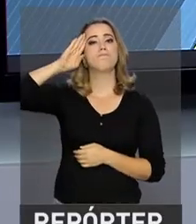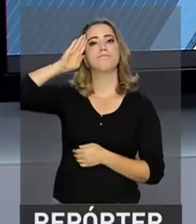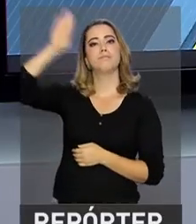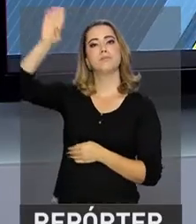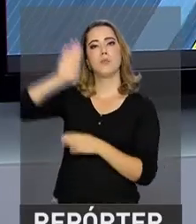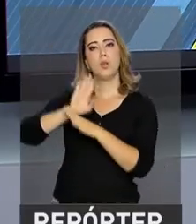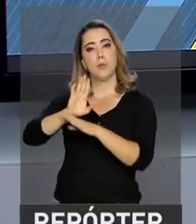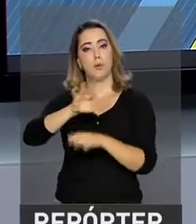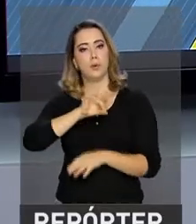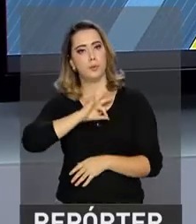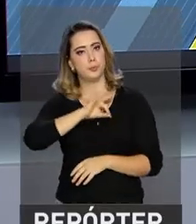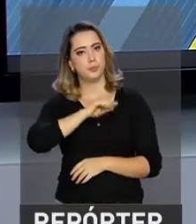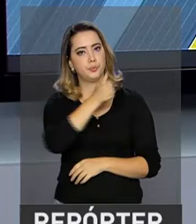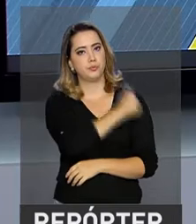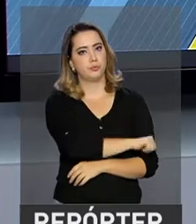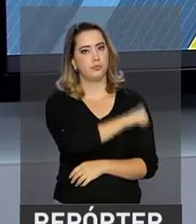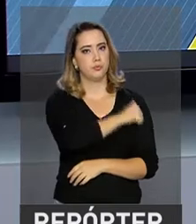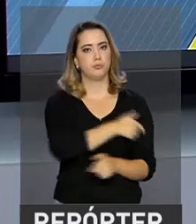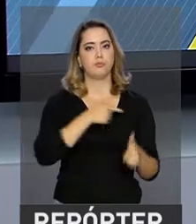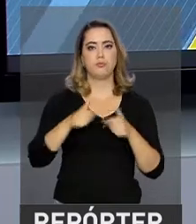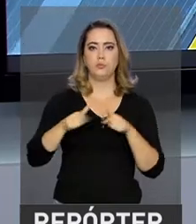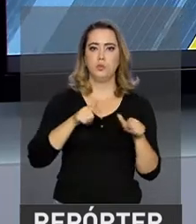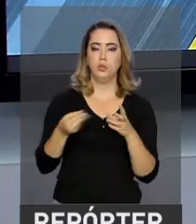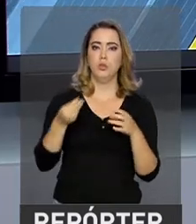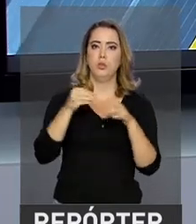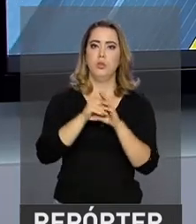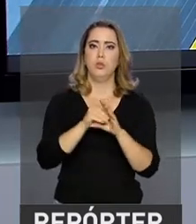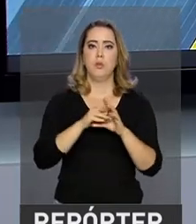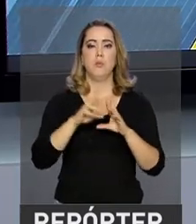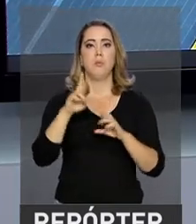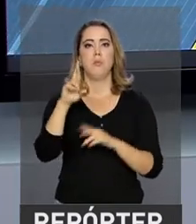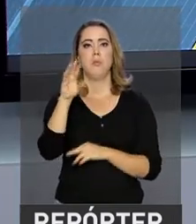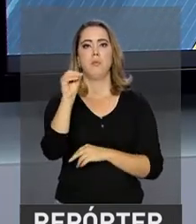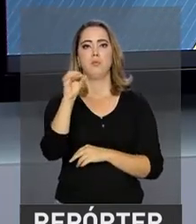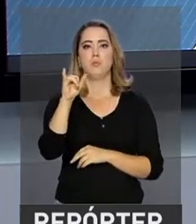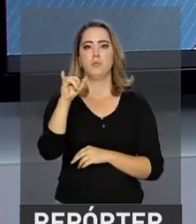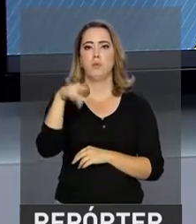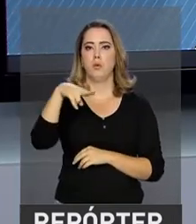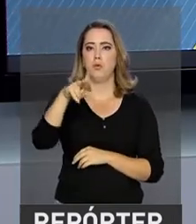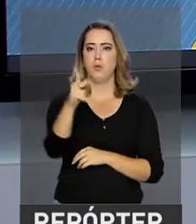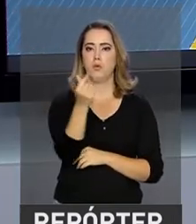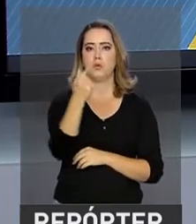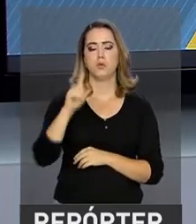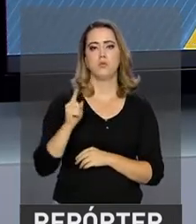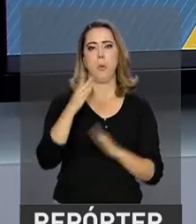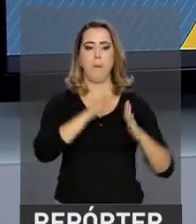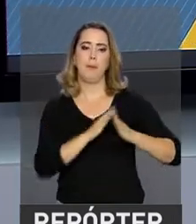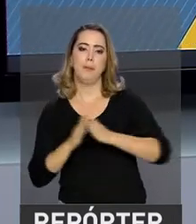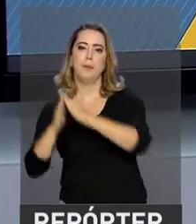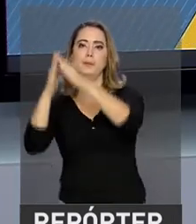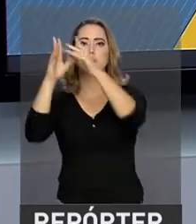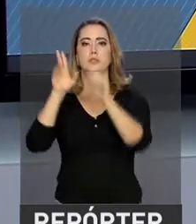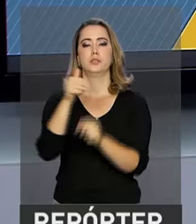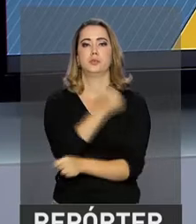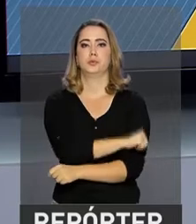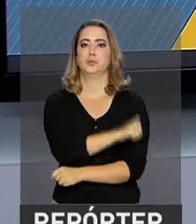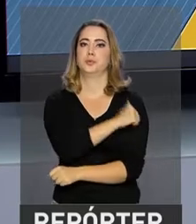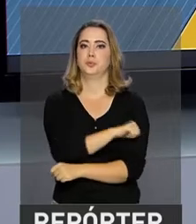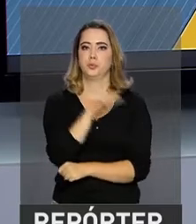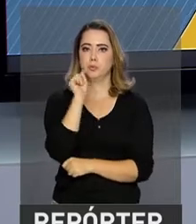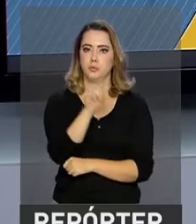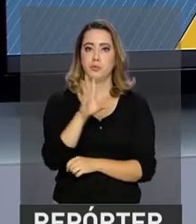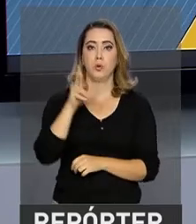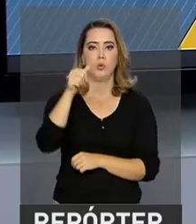as polícias do rio de janeiro nas atuações na rocinha considerada a maior favela do rio e uma das maiores do país ao todo